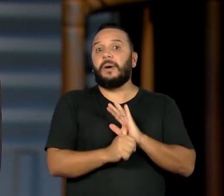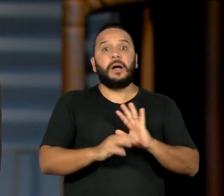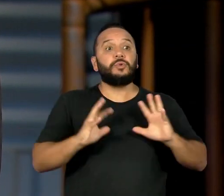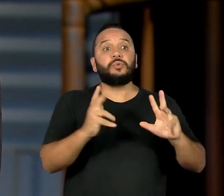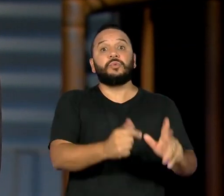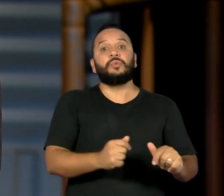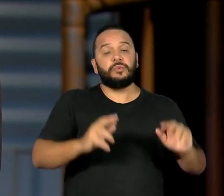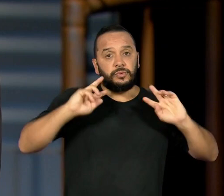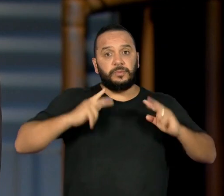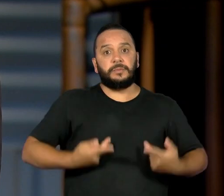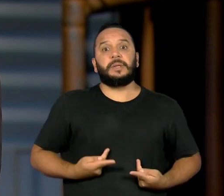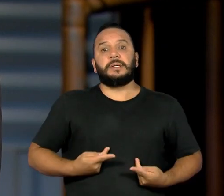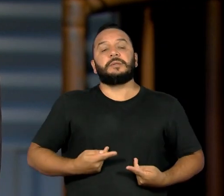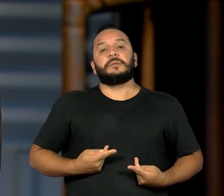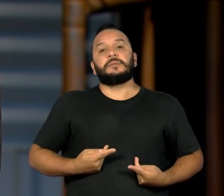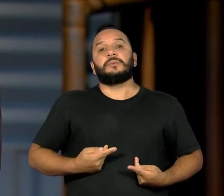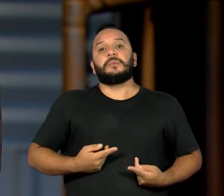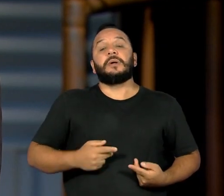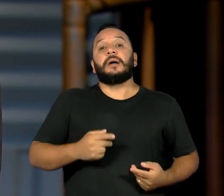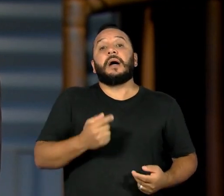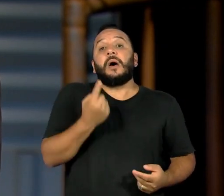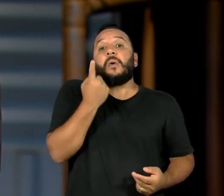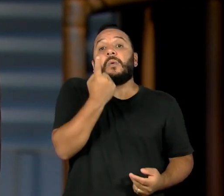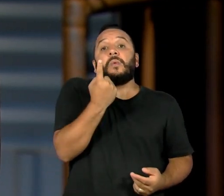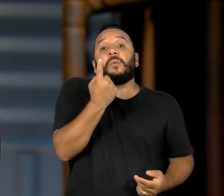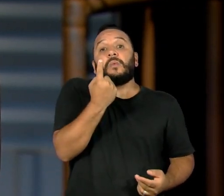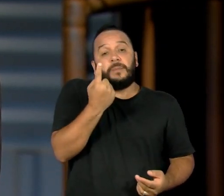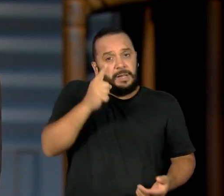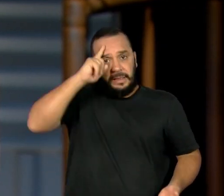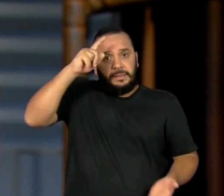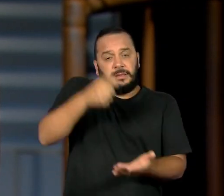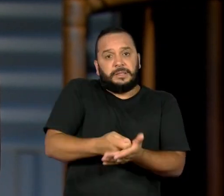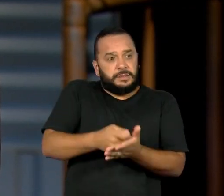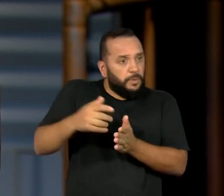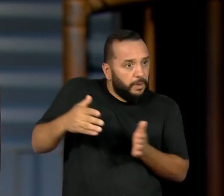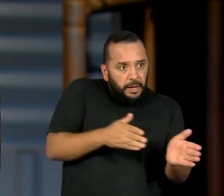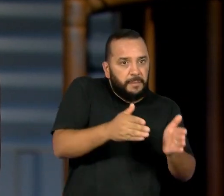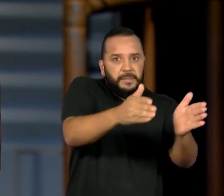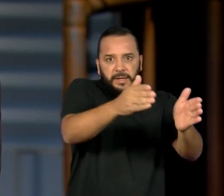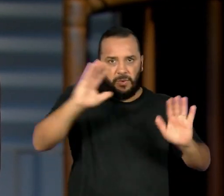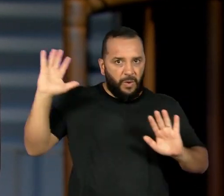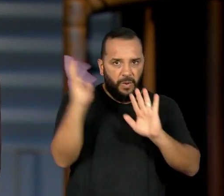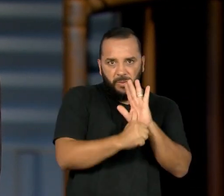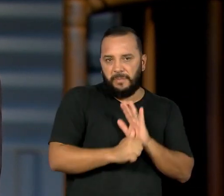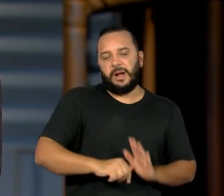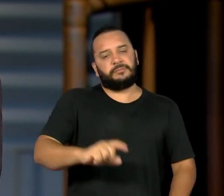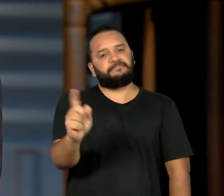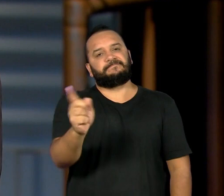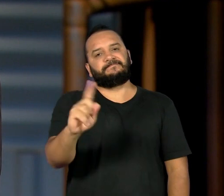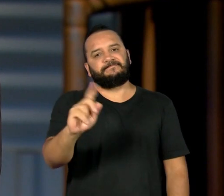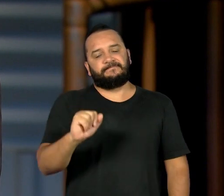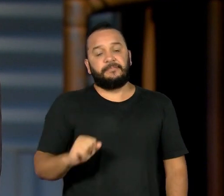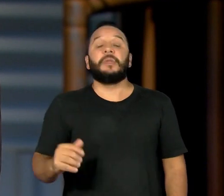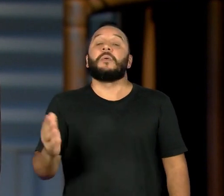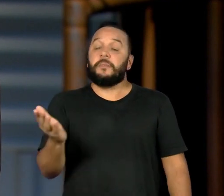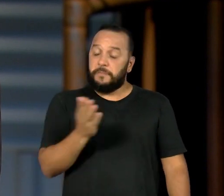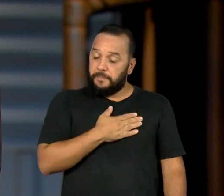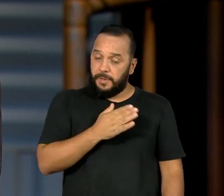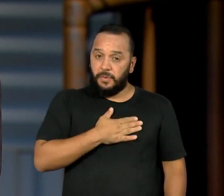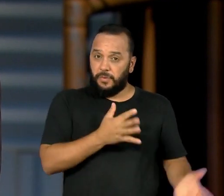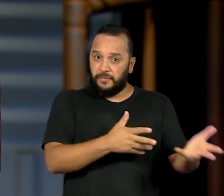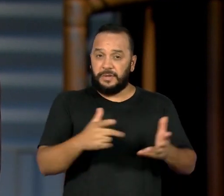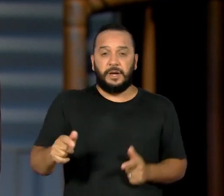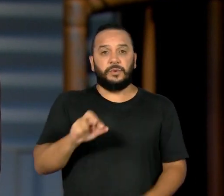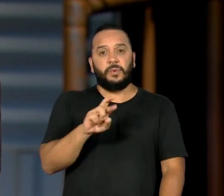liberdades, a escolha para decidir o próprio caminho. O meu convidado, Rodrigo Mendes, empreendedor